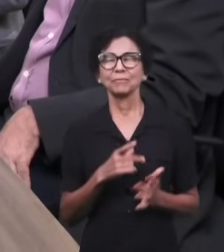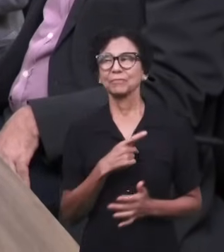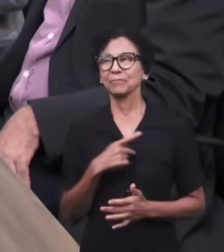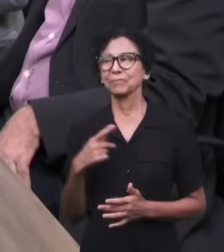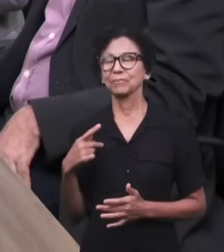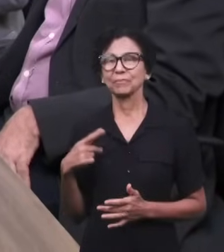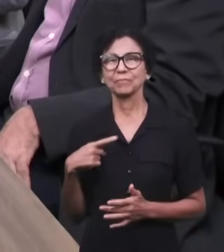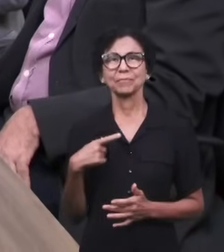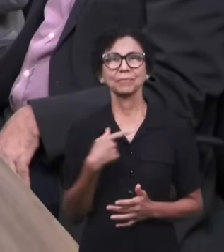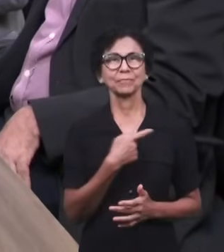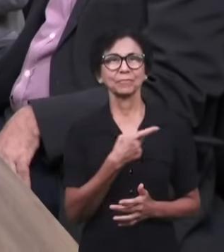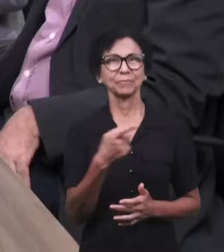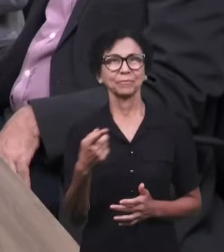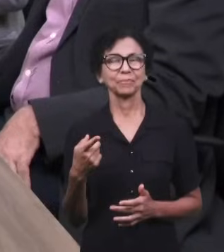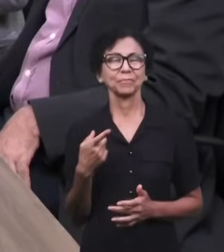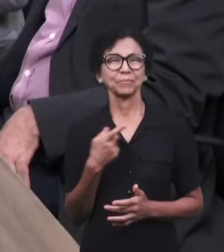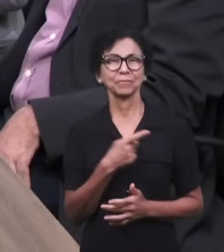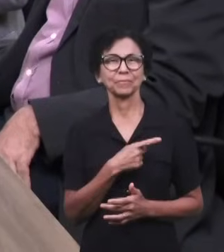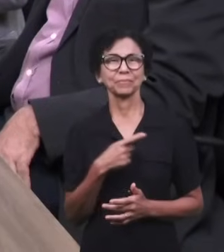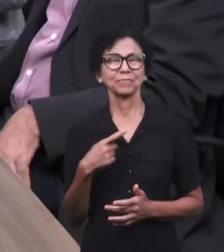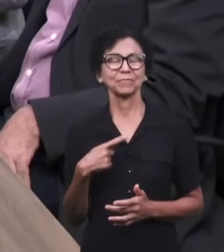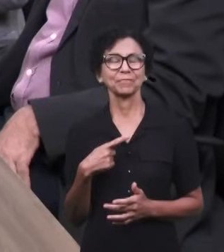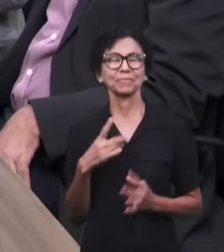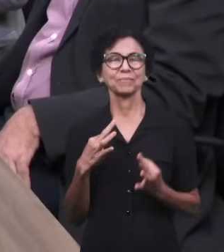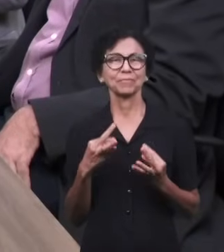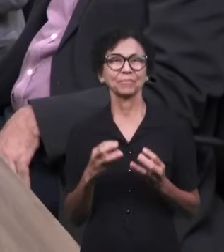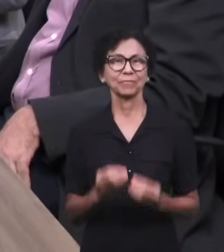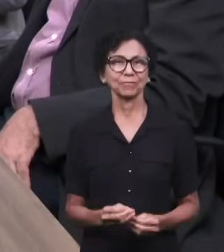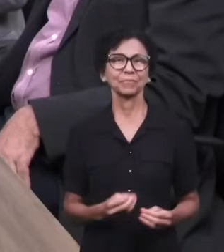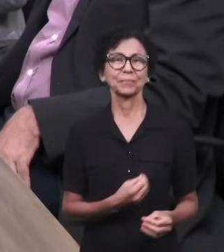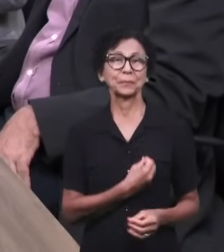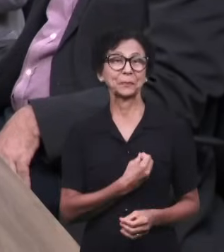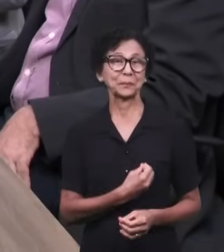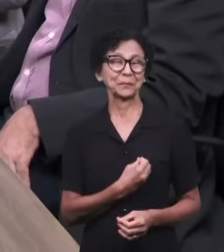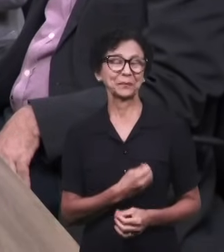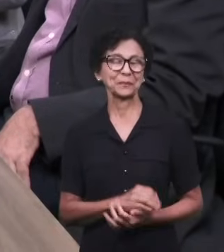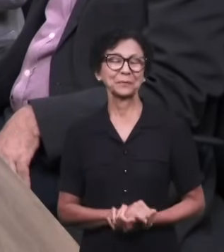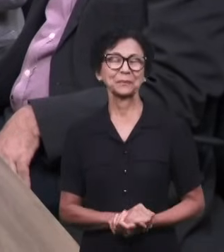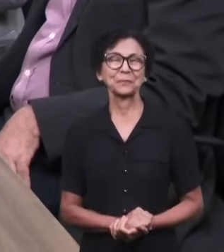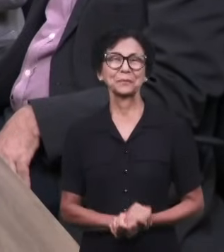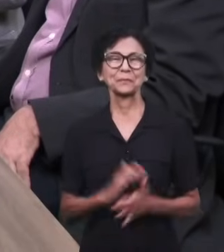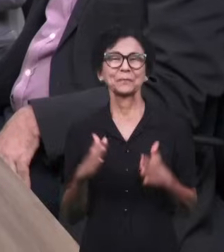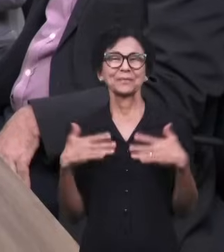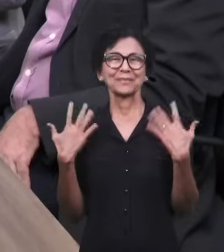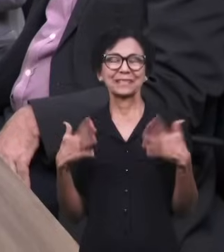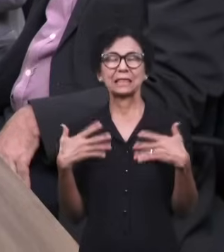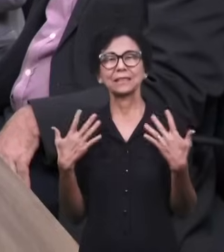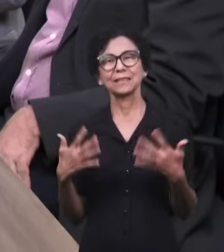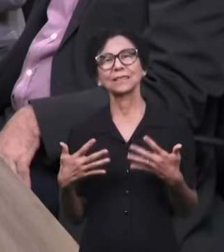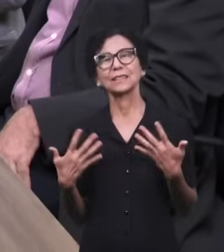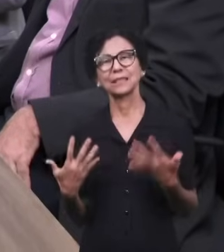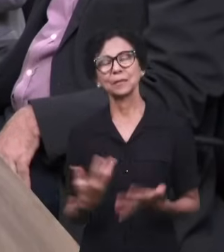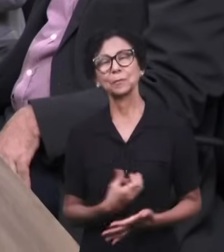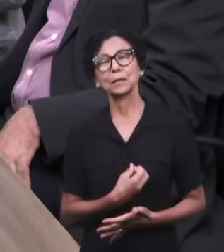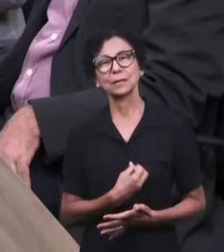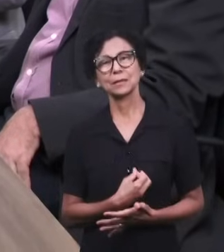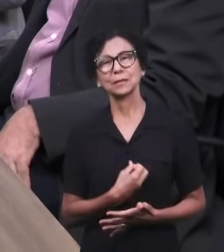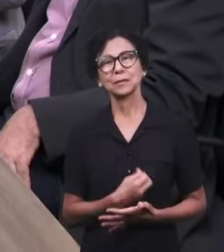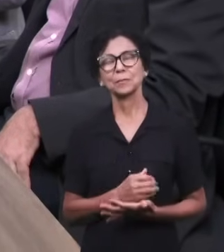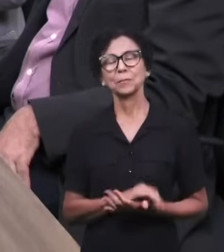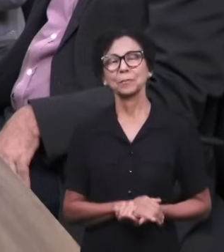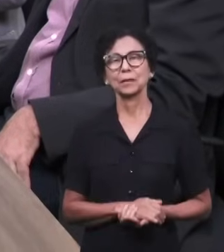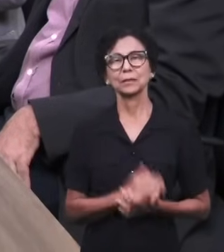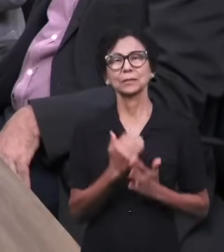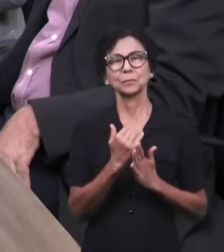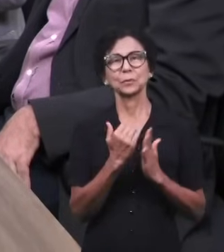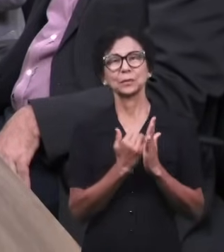Josias, Marcelo, Wallace, Pai do Senhor você que participa conosco. Uma alegria estar aqui mais uma vez participando